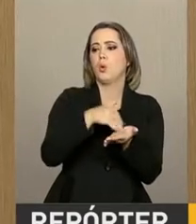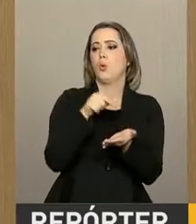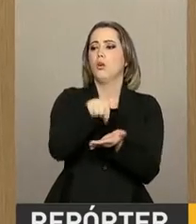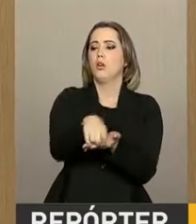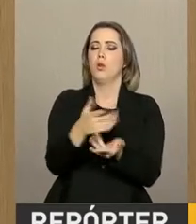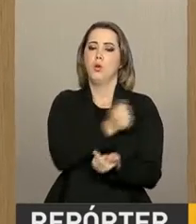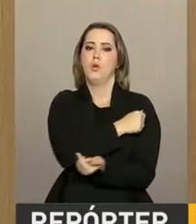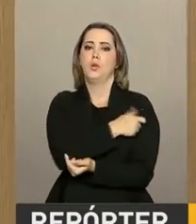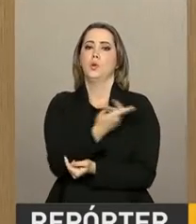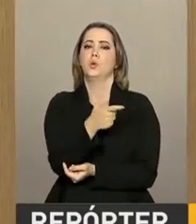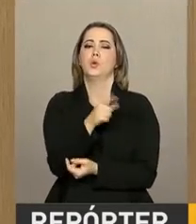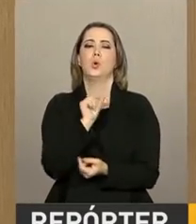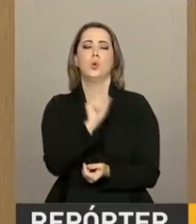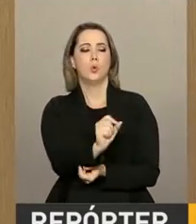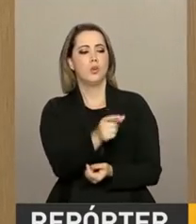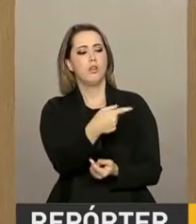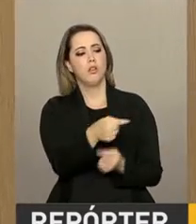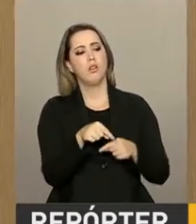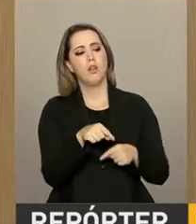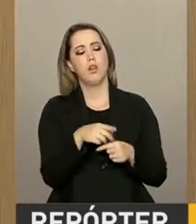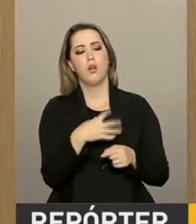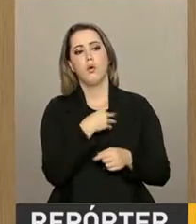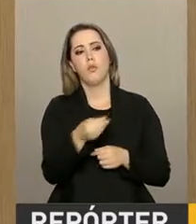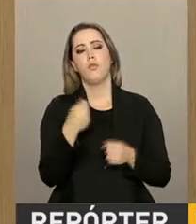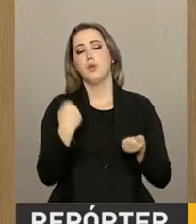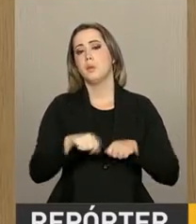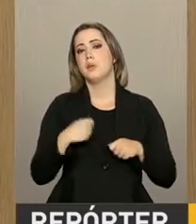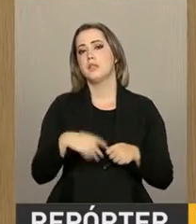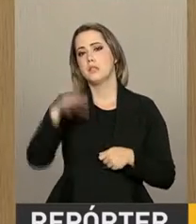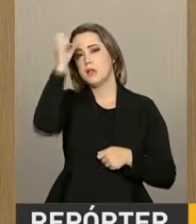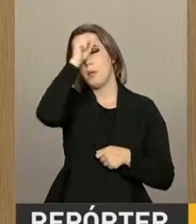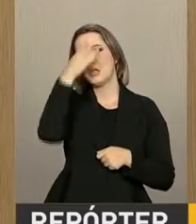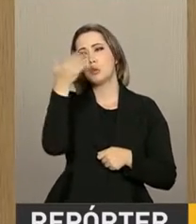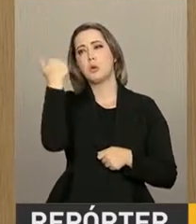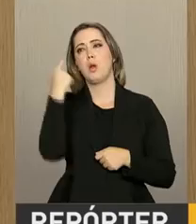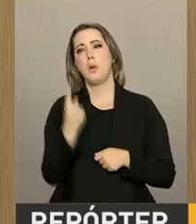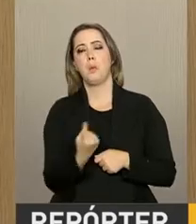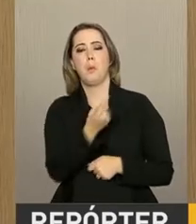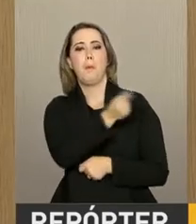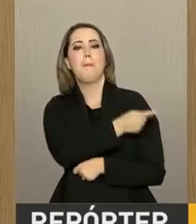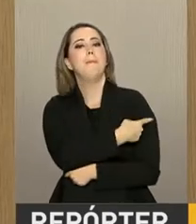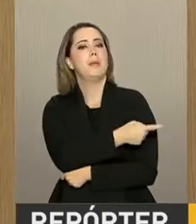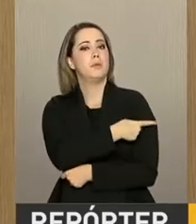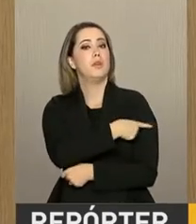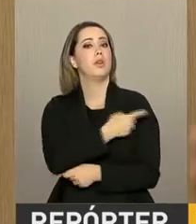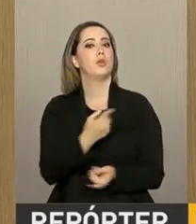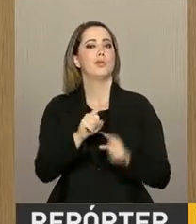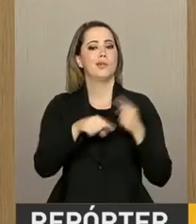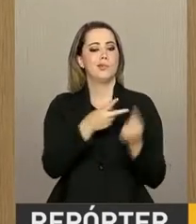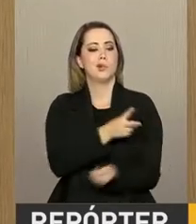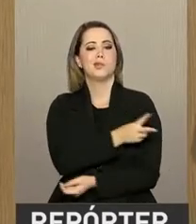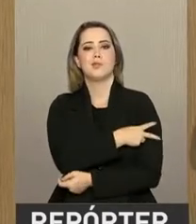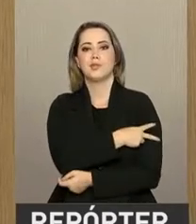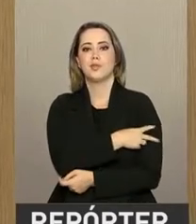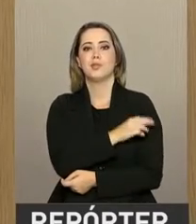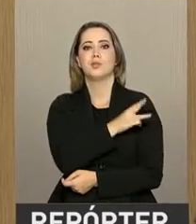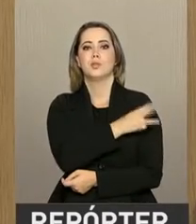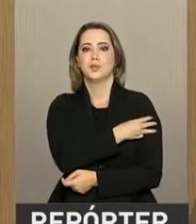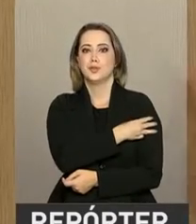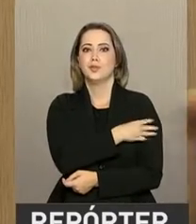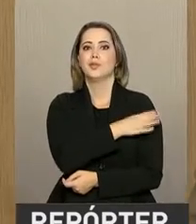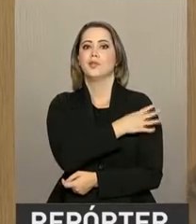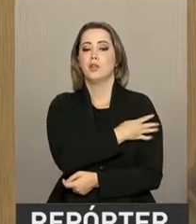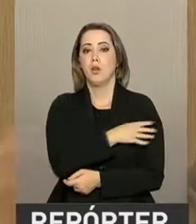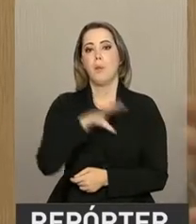do que é que um aluno seu filho deveria aprender lá no primeiro aninho que deverá prender o segundo no terceiro em português matemática